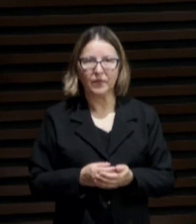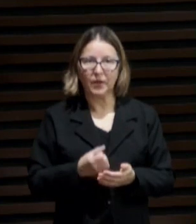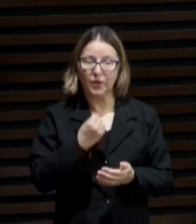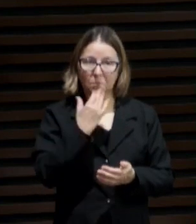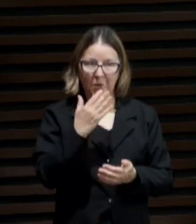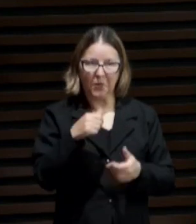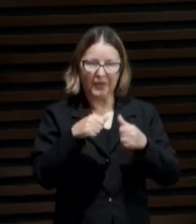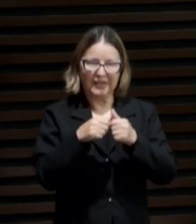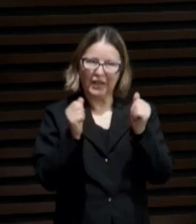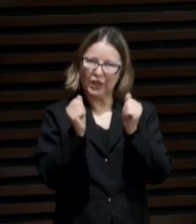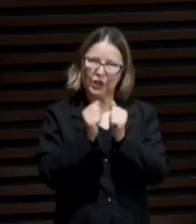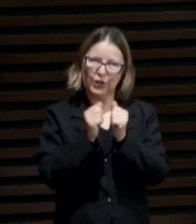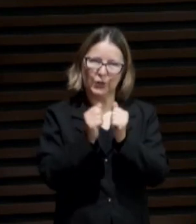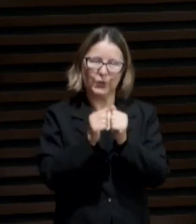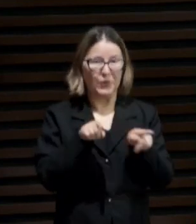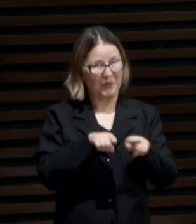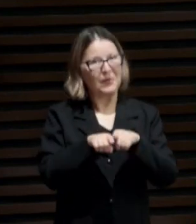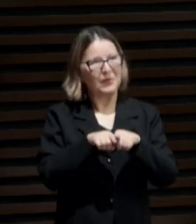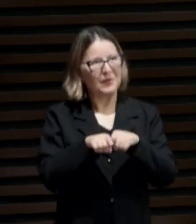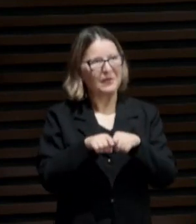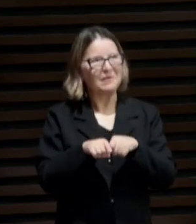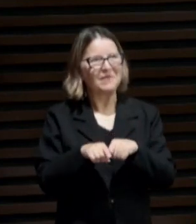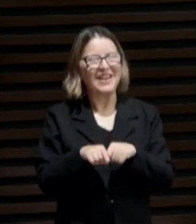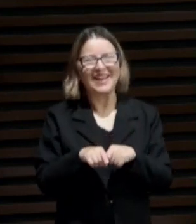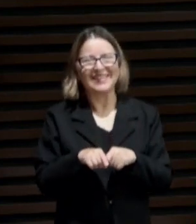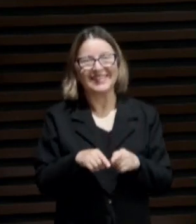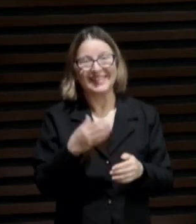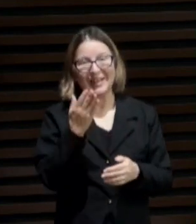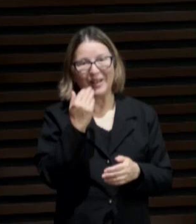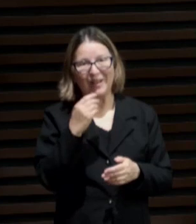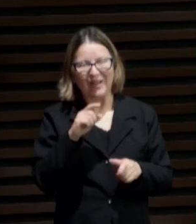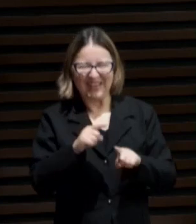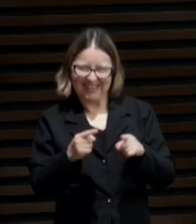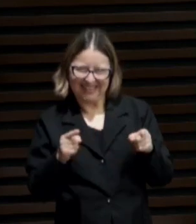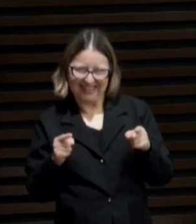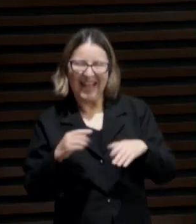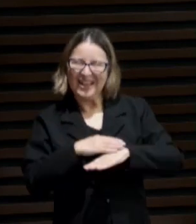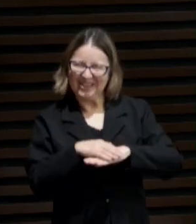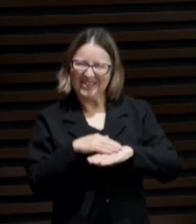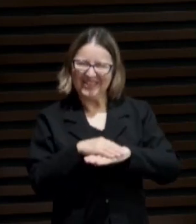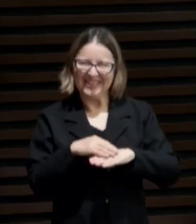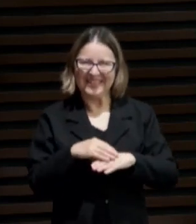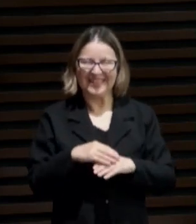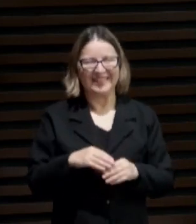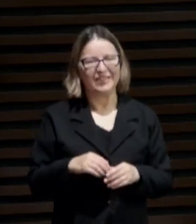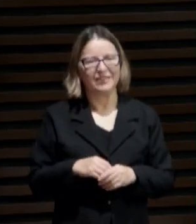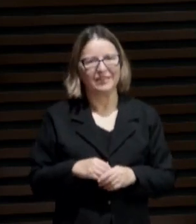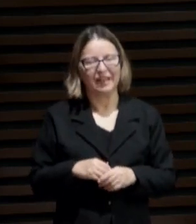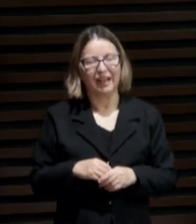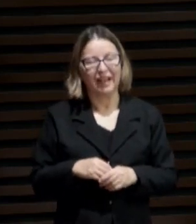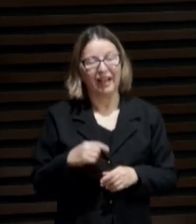irmãos, comendo uma boa carne, né, Marquinhos? E tendo uma boa conversa. E eu saí dali ontem